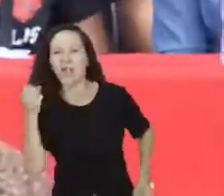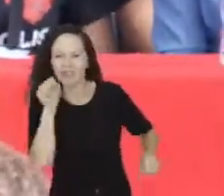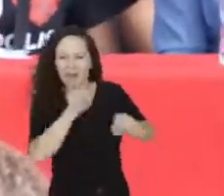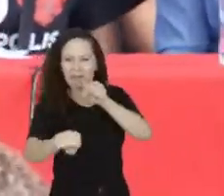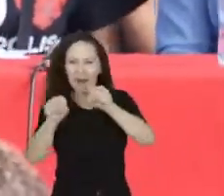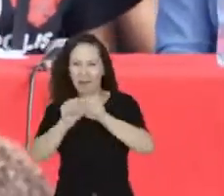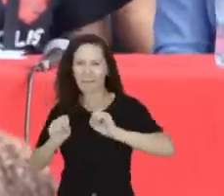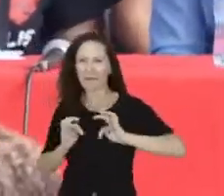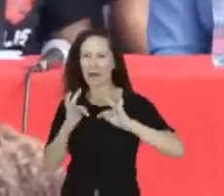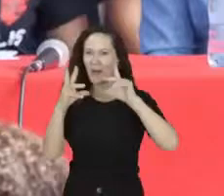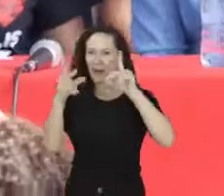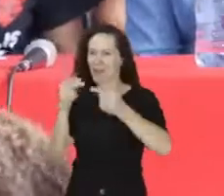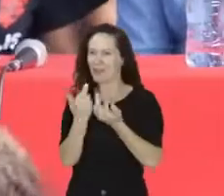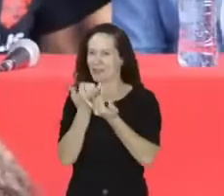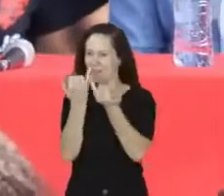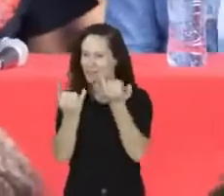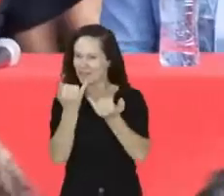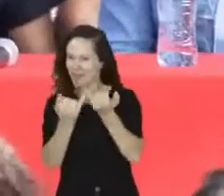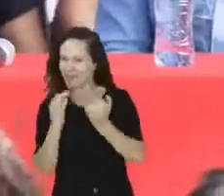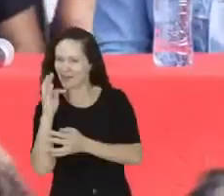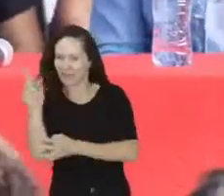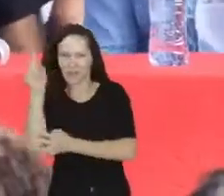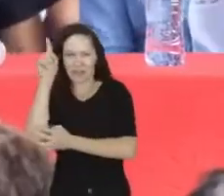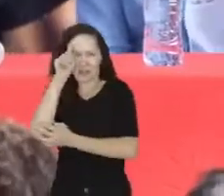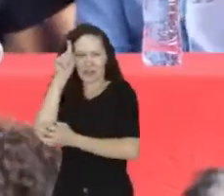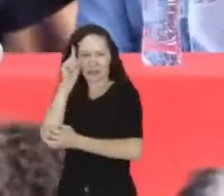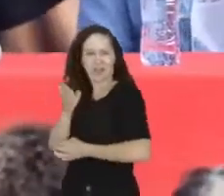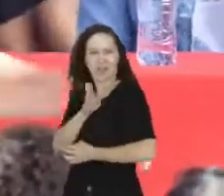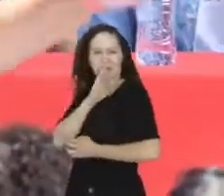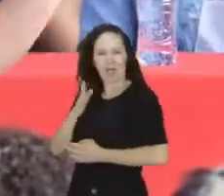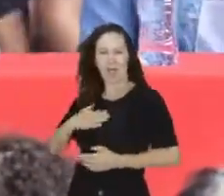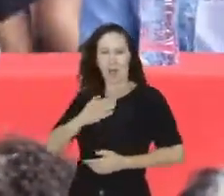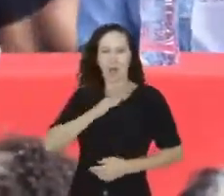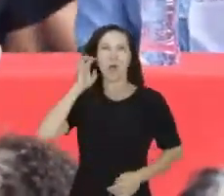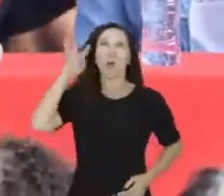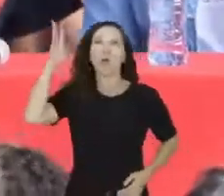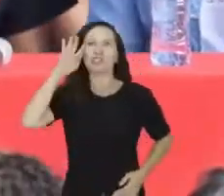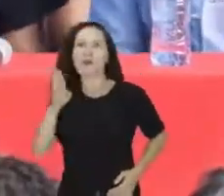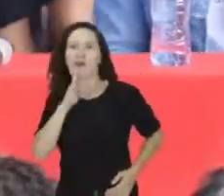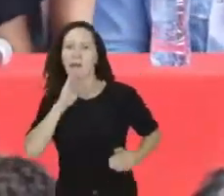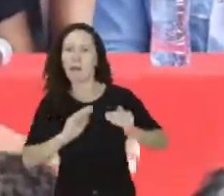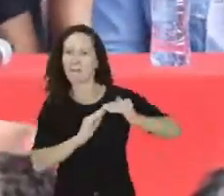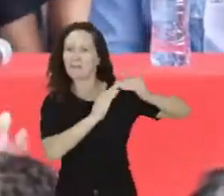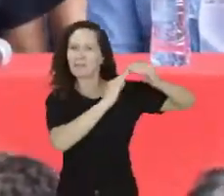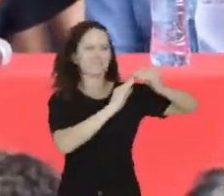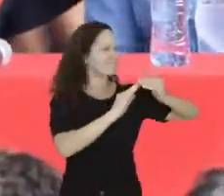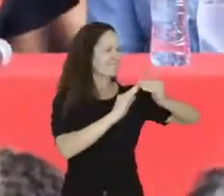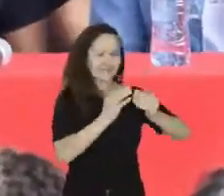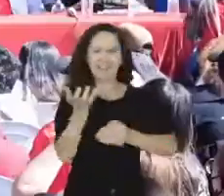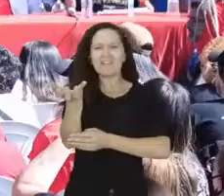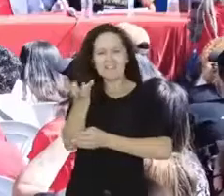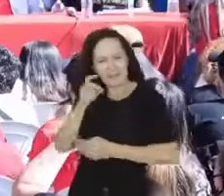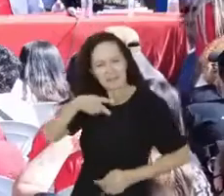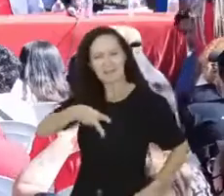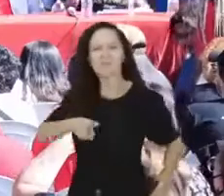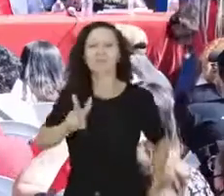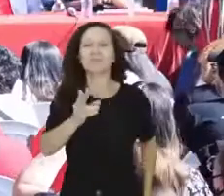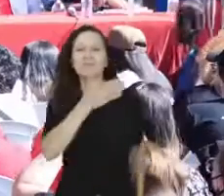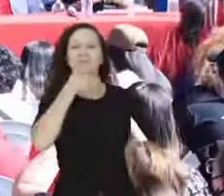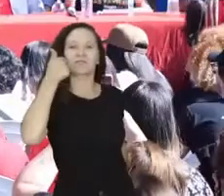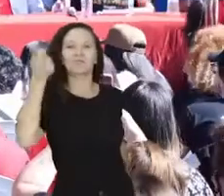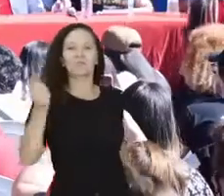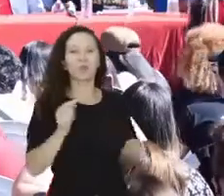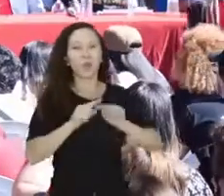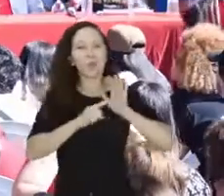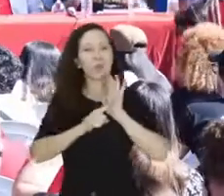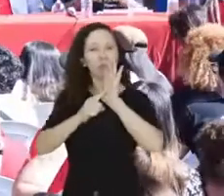nosso dia a dia. Querem parar nosso sonho, calar a periferia. Eu só queria sempre fazer o melhor, mostrar pro brasileiro